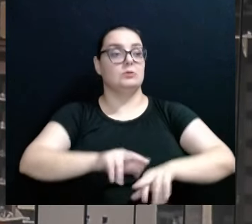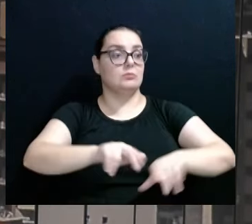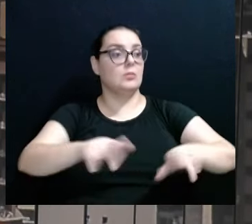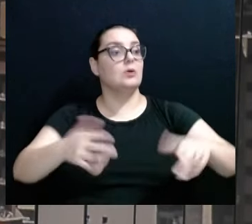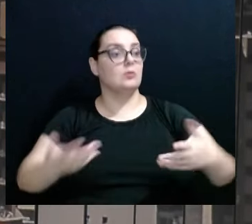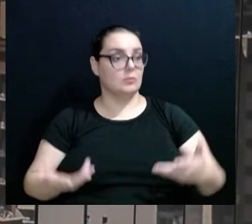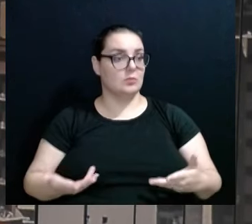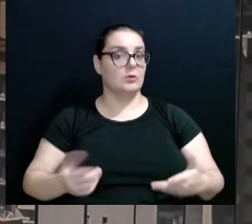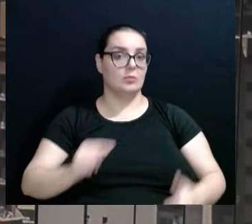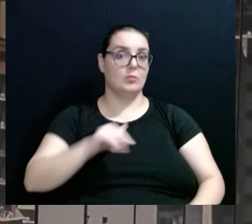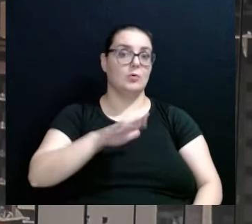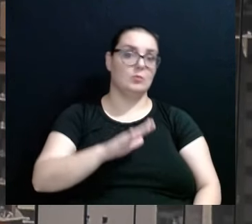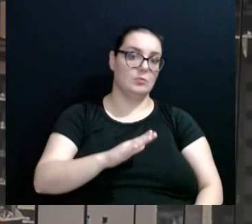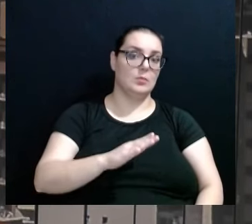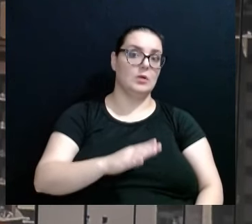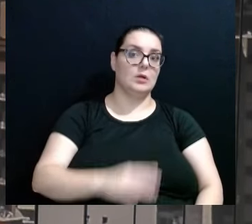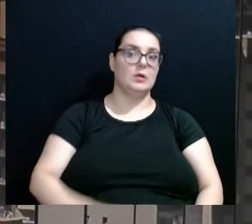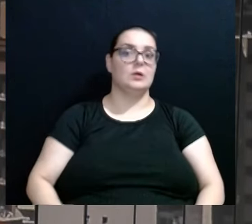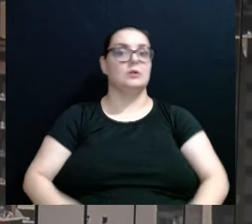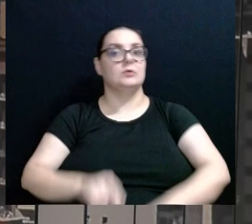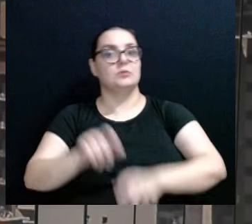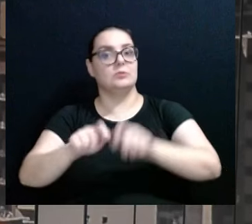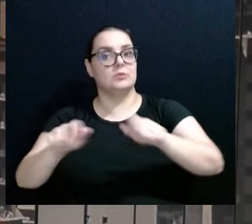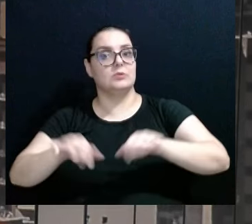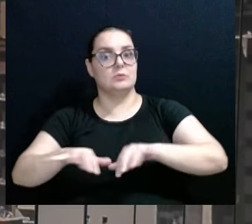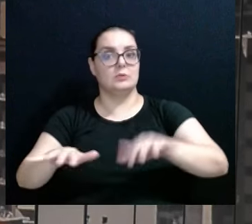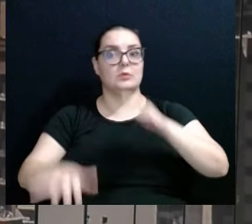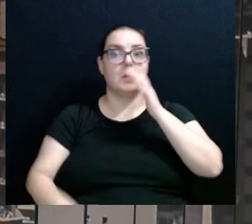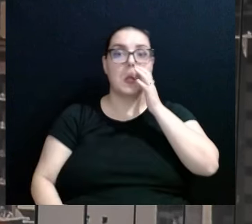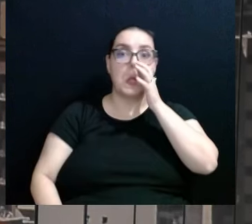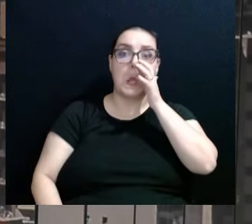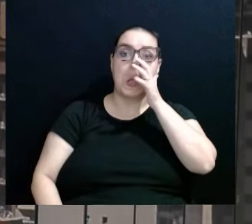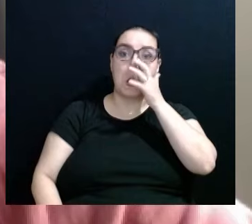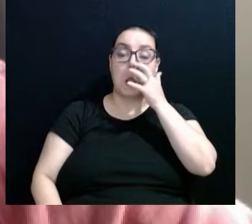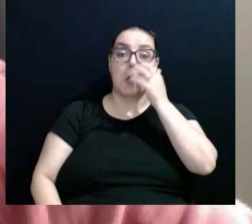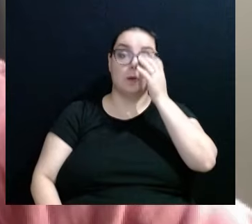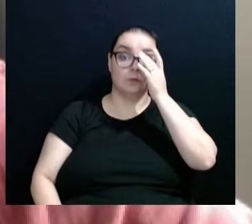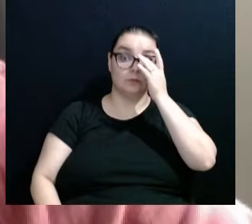em centenas, aí, um pouco mais de uma centena de mãos.